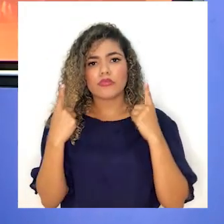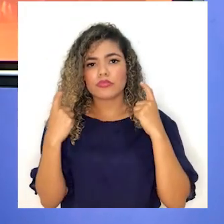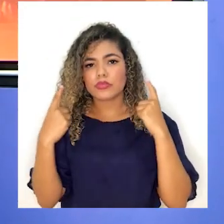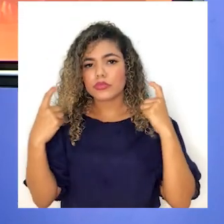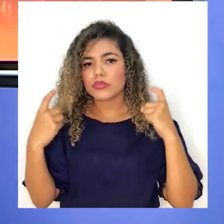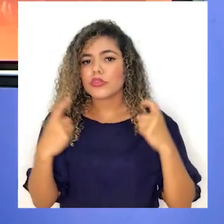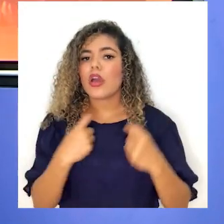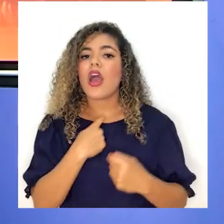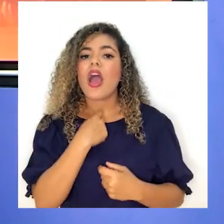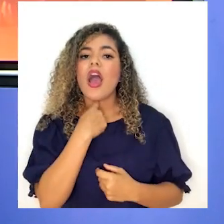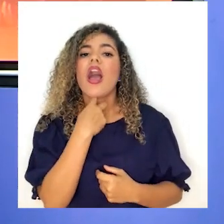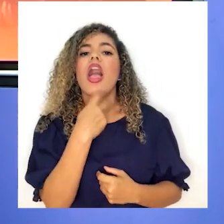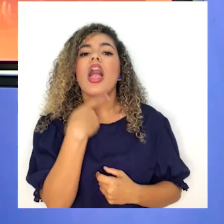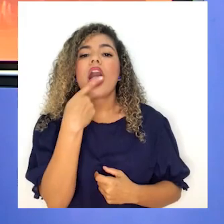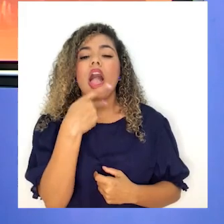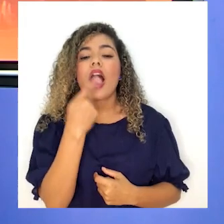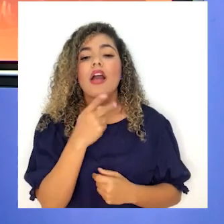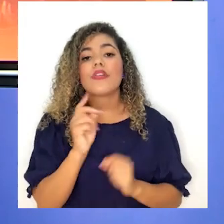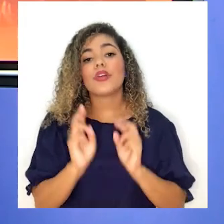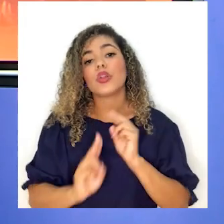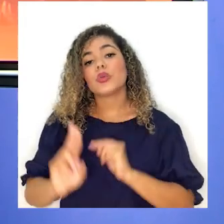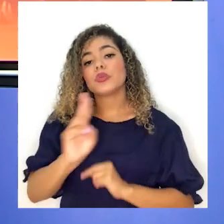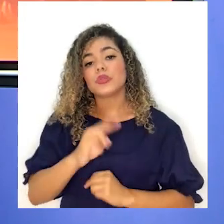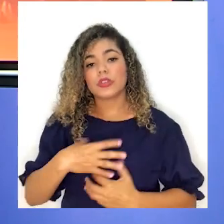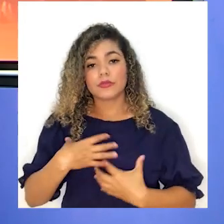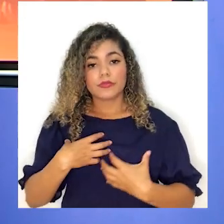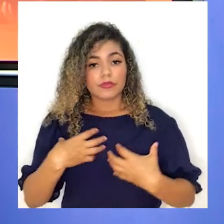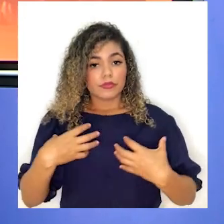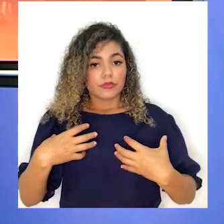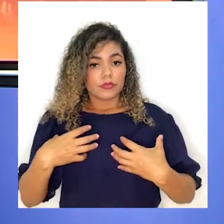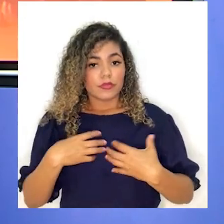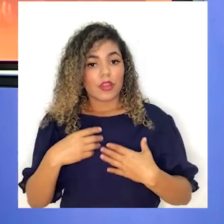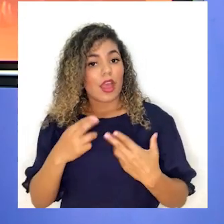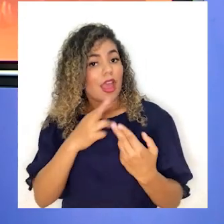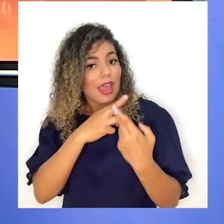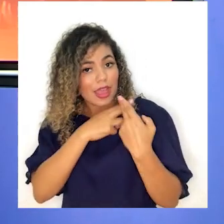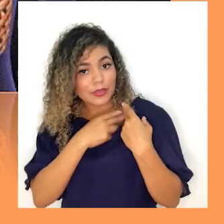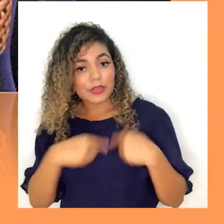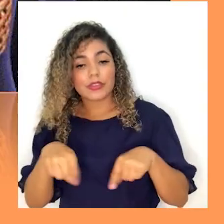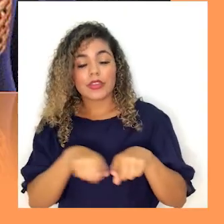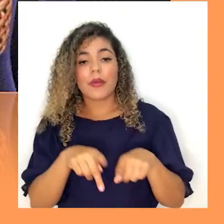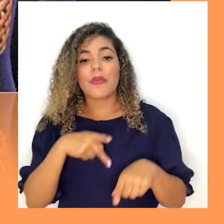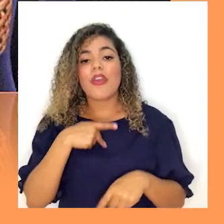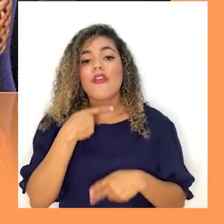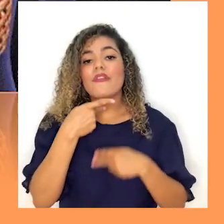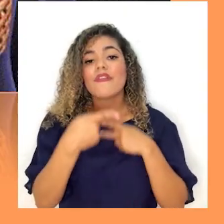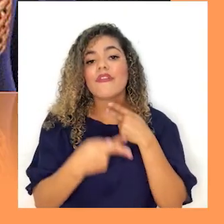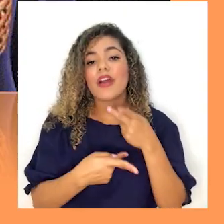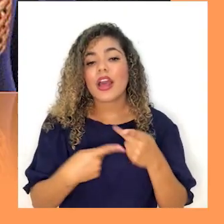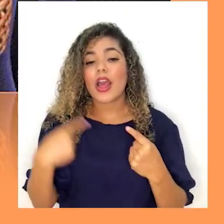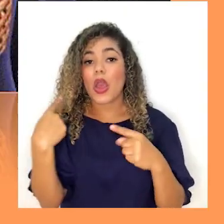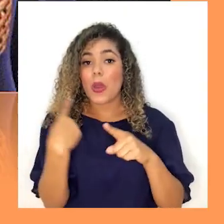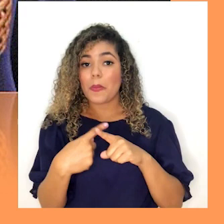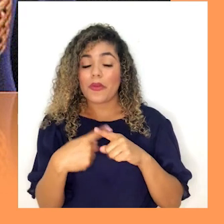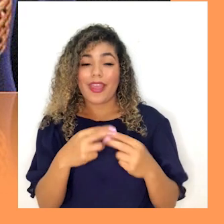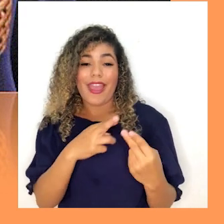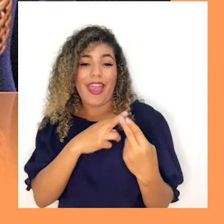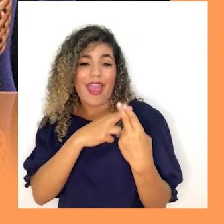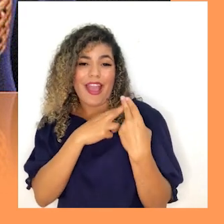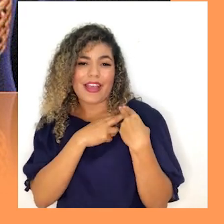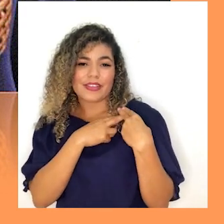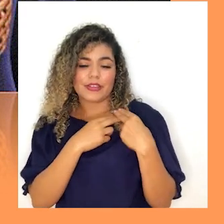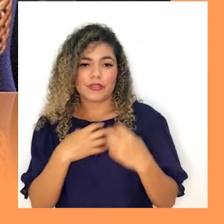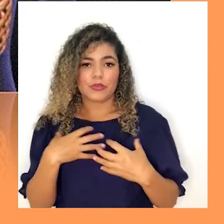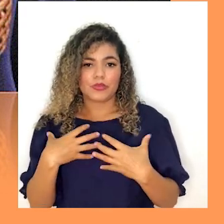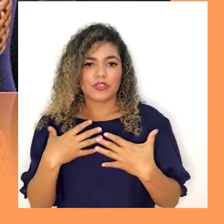A fala, através do sistema respiratório, vem a partir de órgãos responsáveis